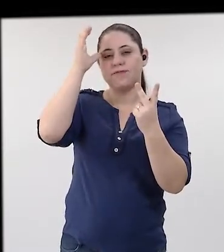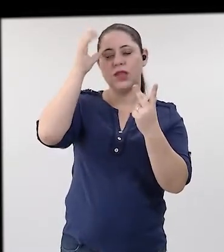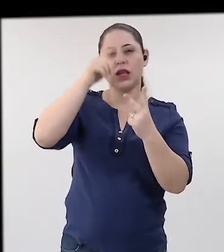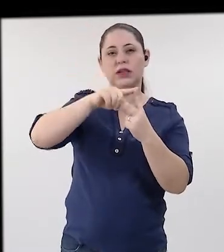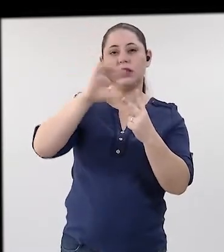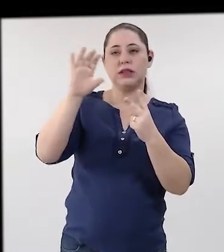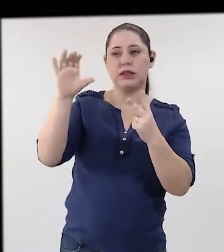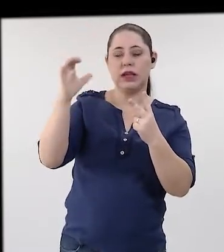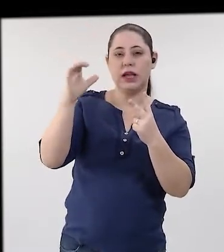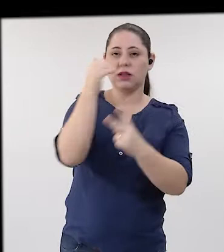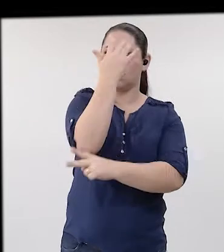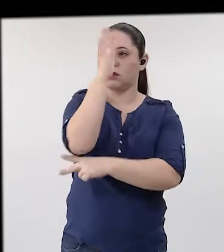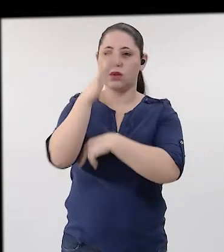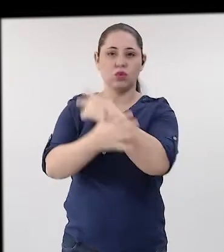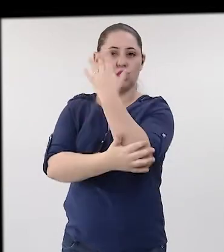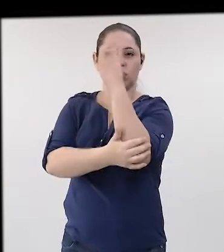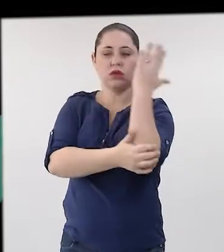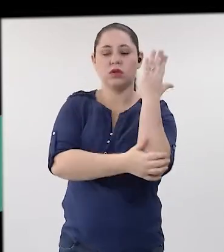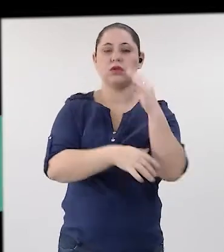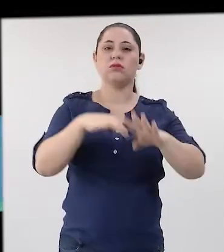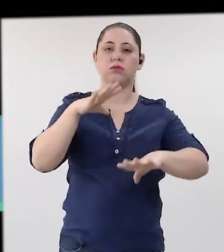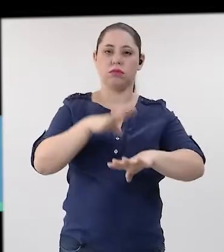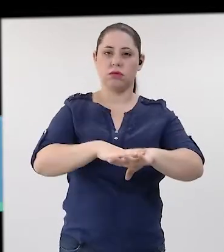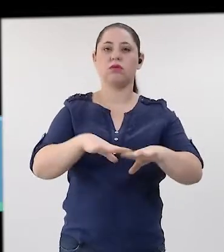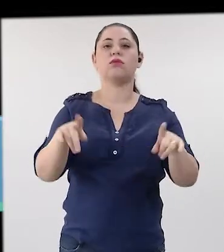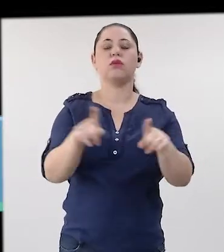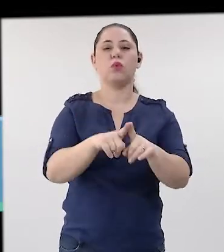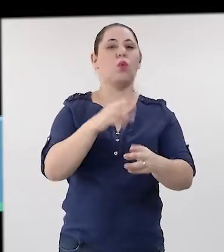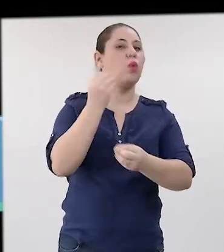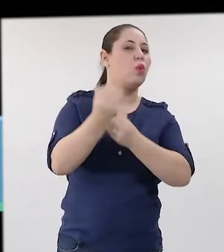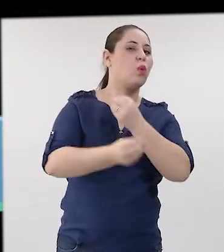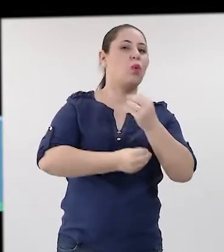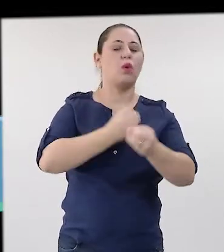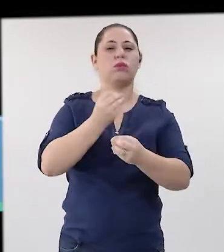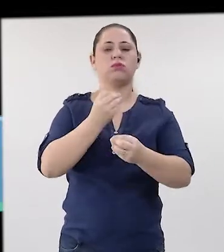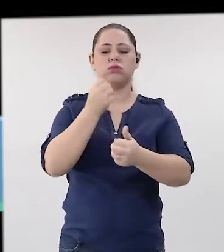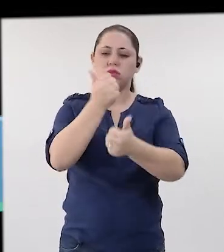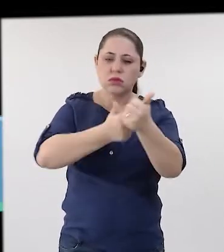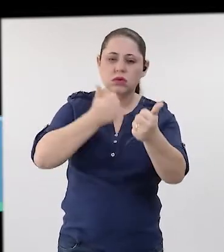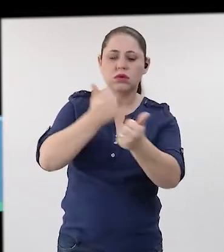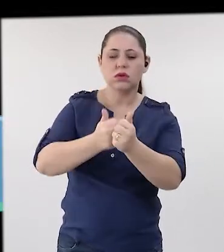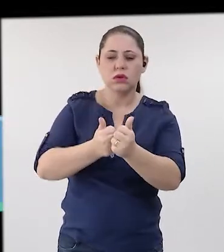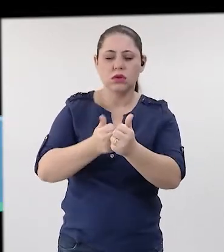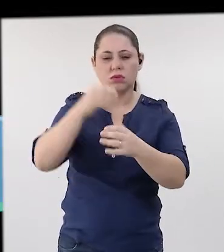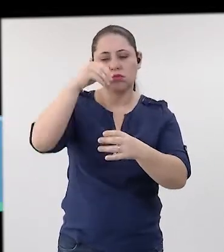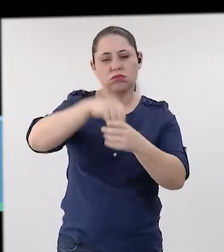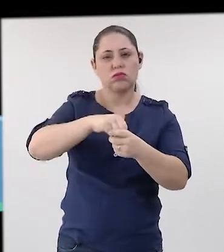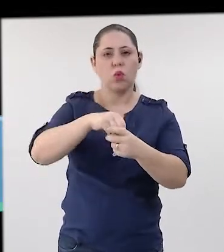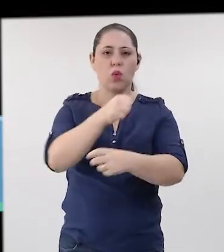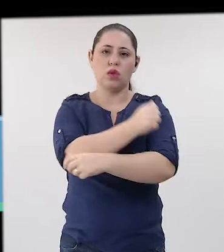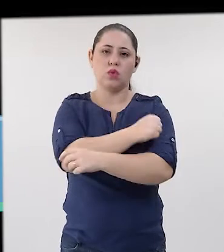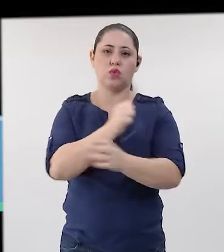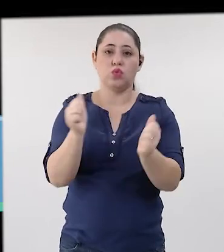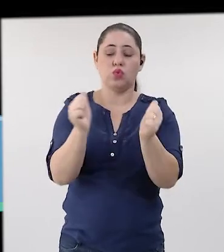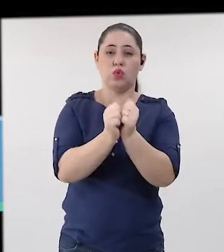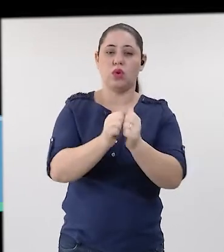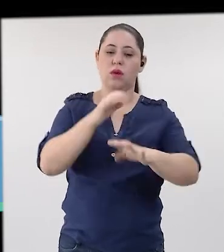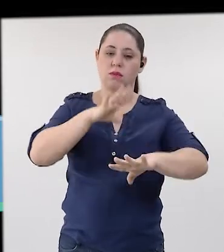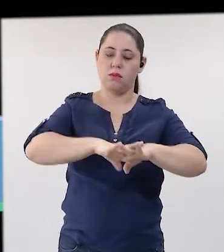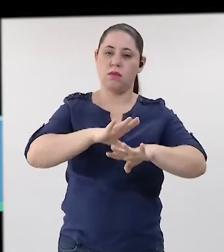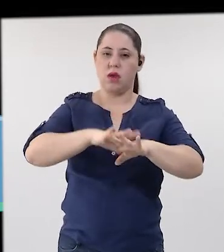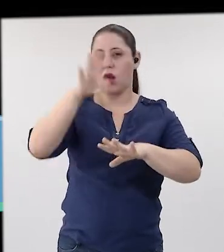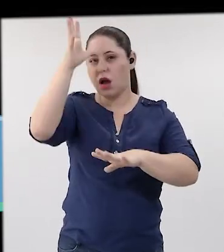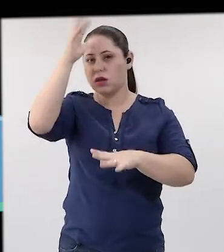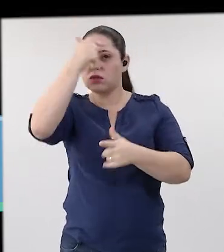que seriam ciências da natureza e matemática, como uma forma de tentar engajar muito bem os alunos dentro desse processo. Então,